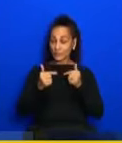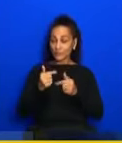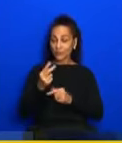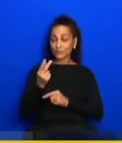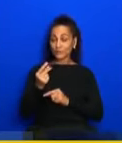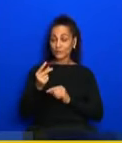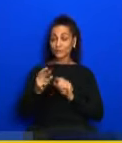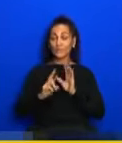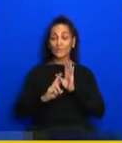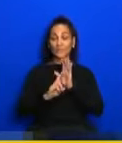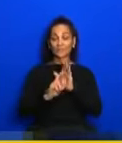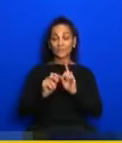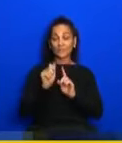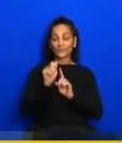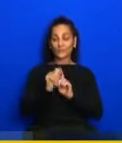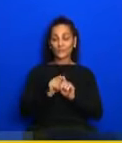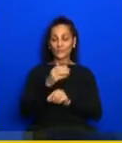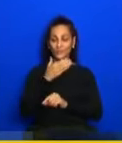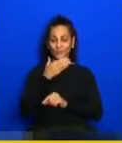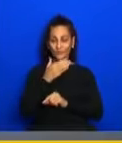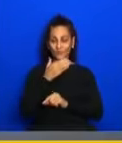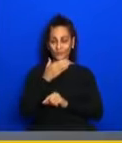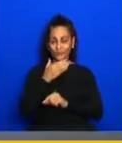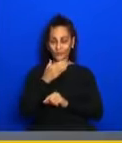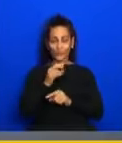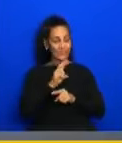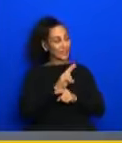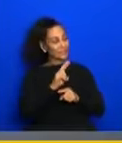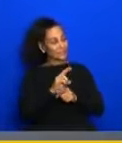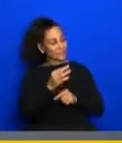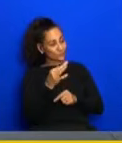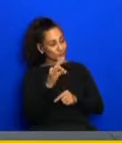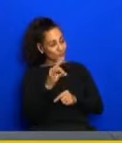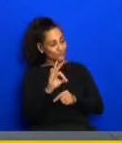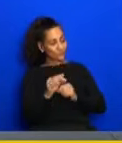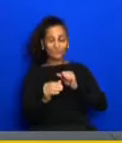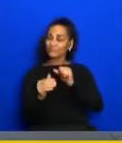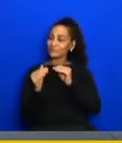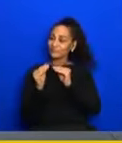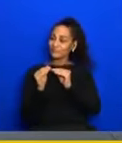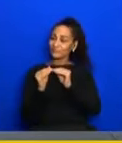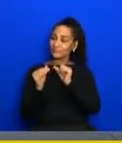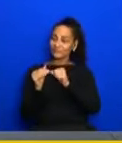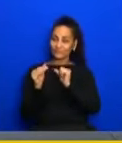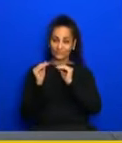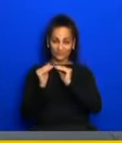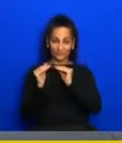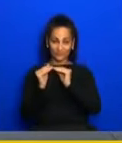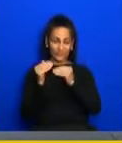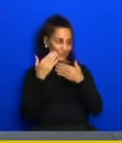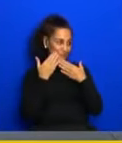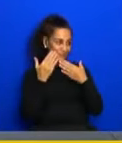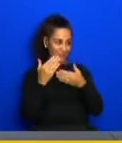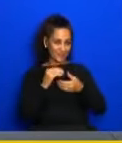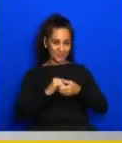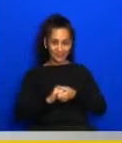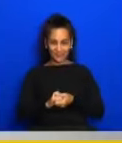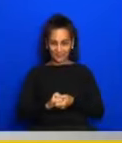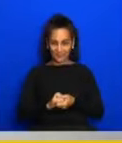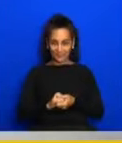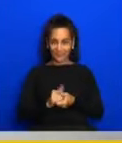12, correspondente ao mês de dezembro. As auditoras confirmam? Sim, confirmo. Sim, confirmo.